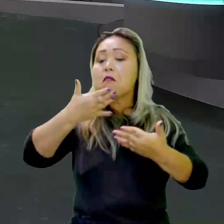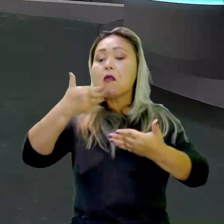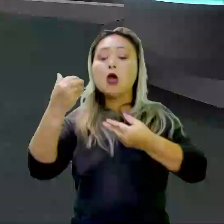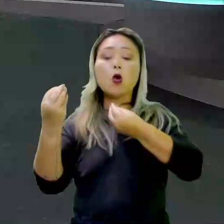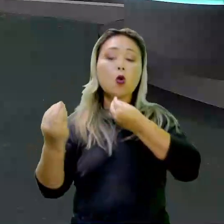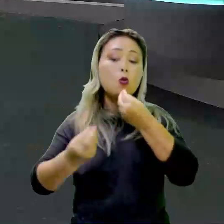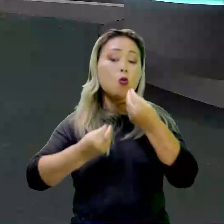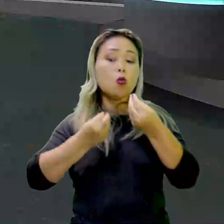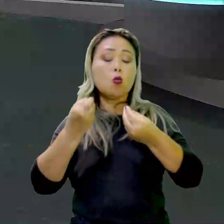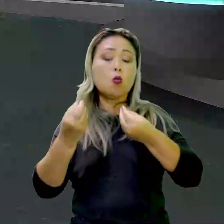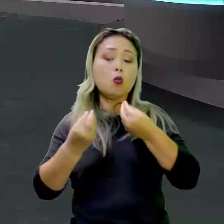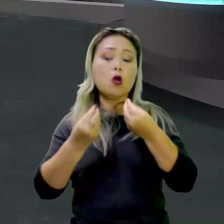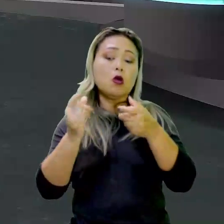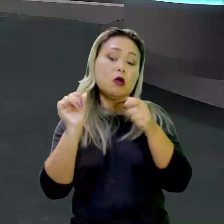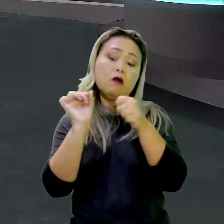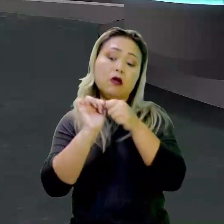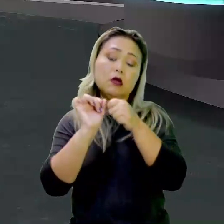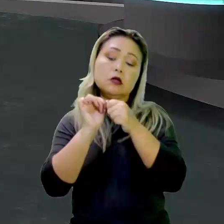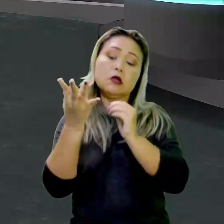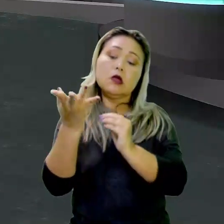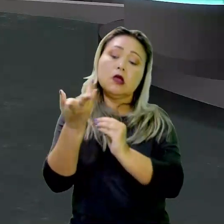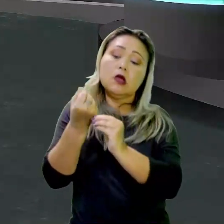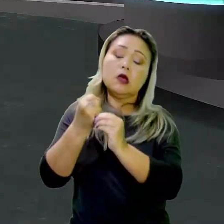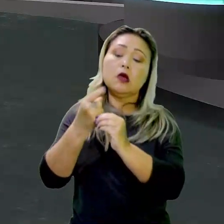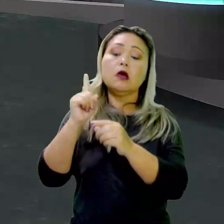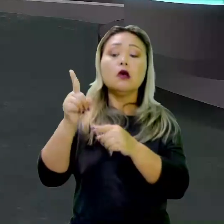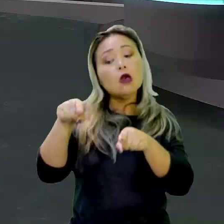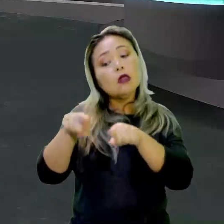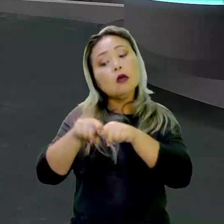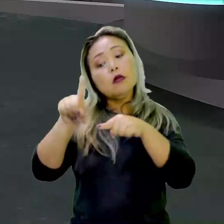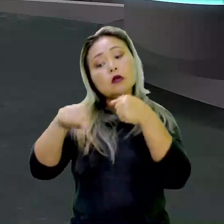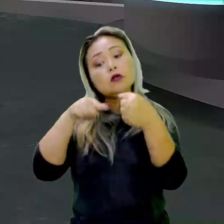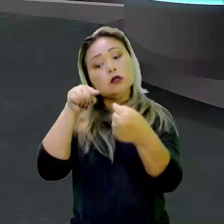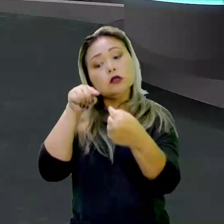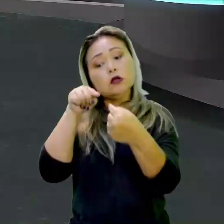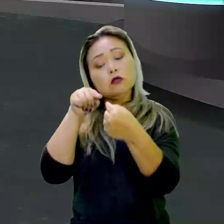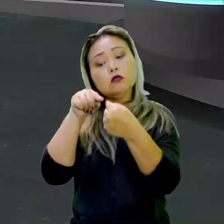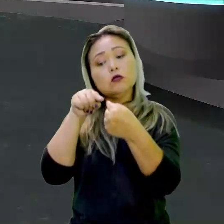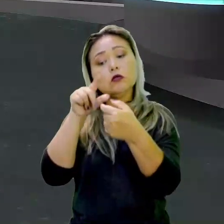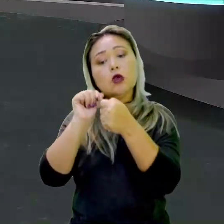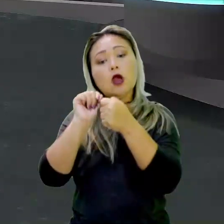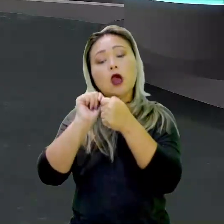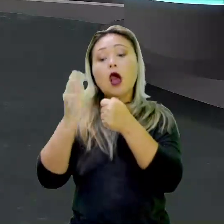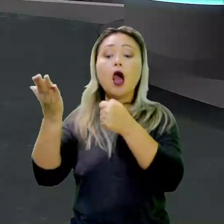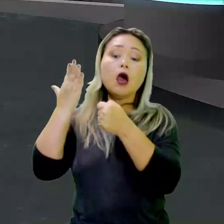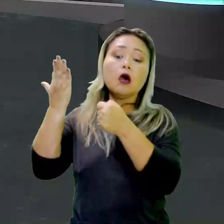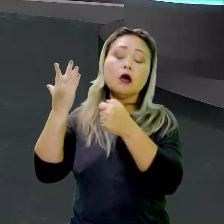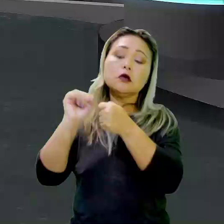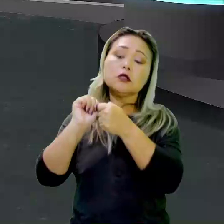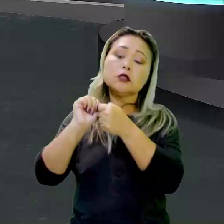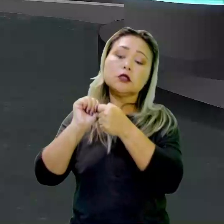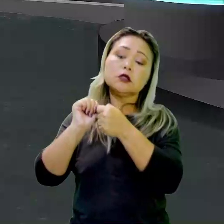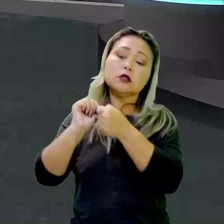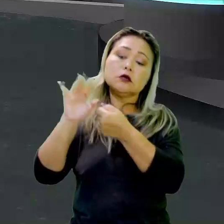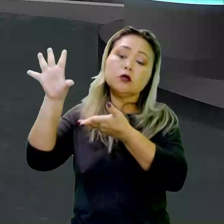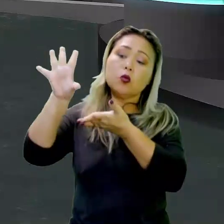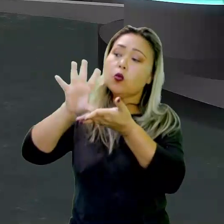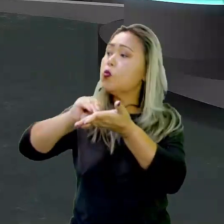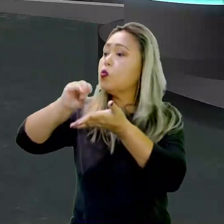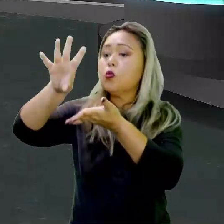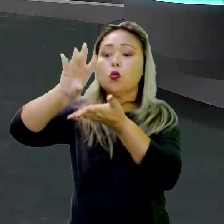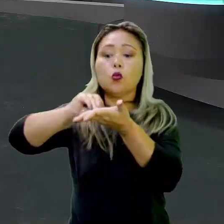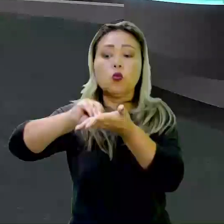sua maneira de fazer arte e a sua visão também, né? Porque no início ele procurava imitar o